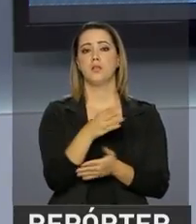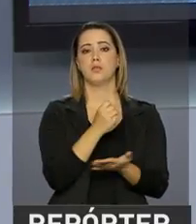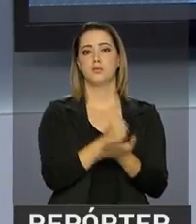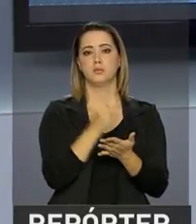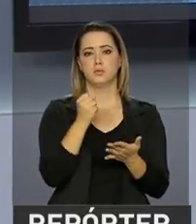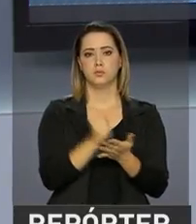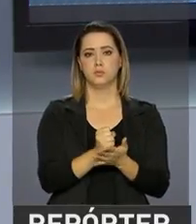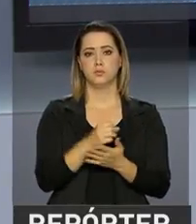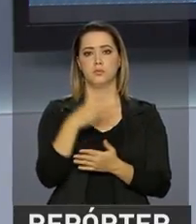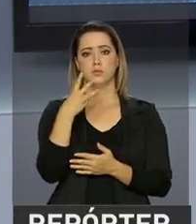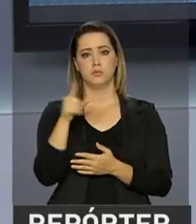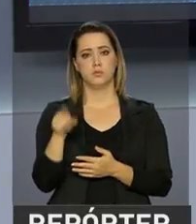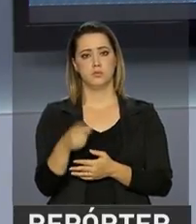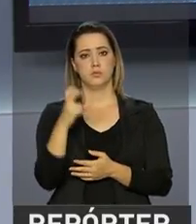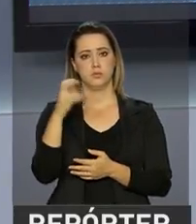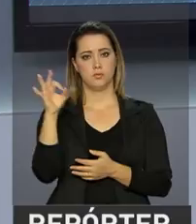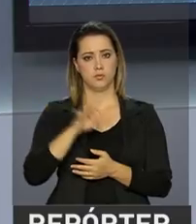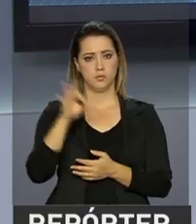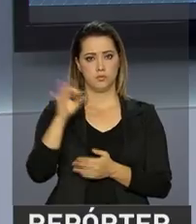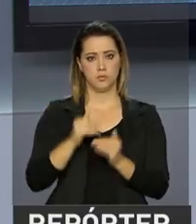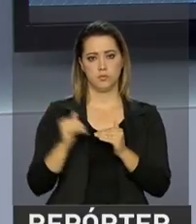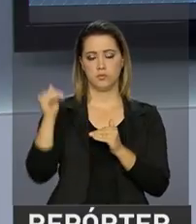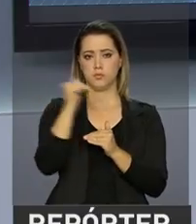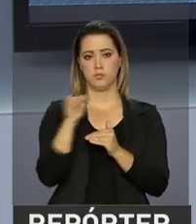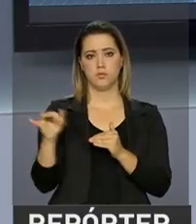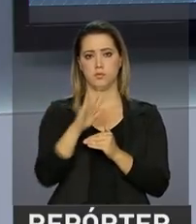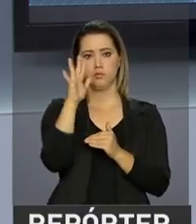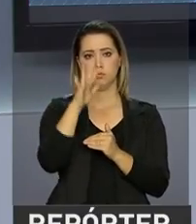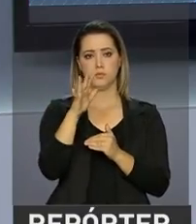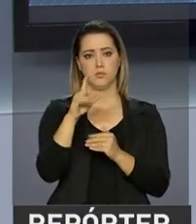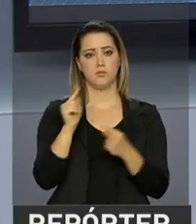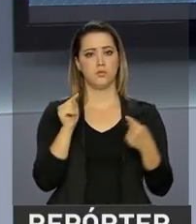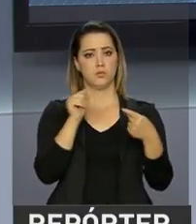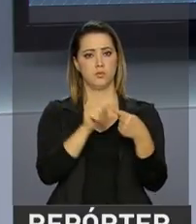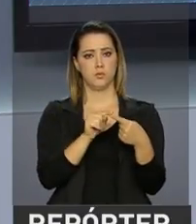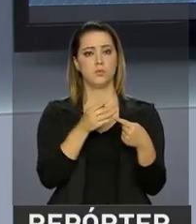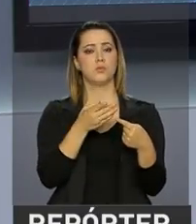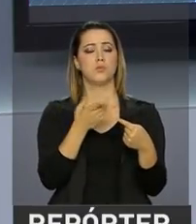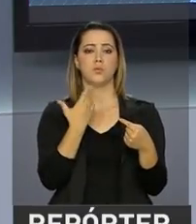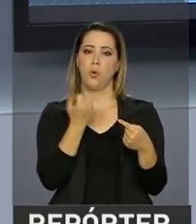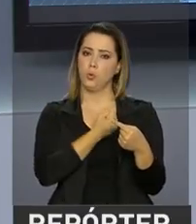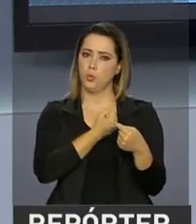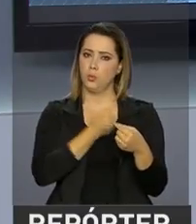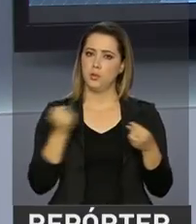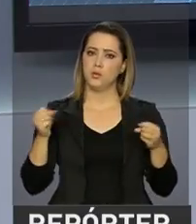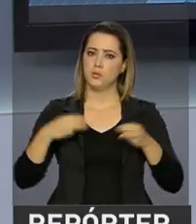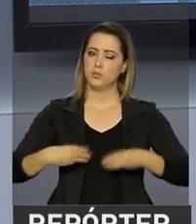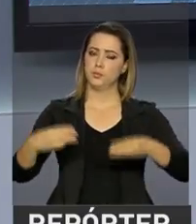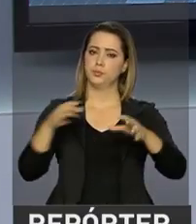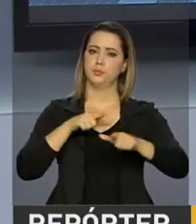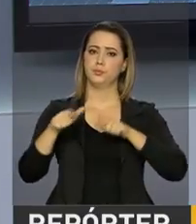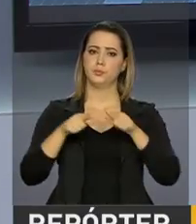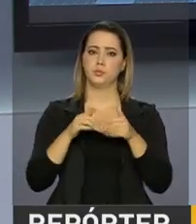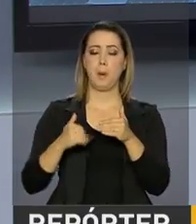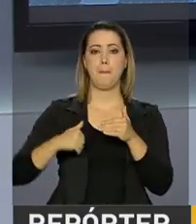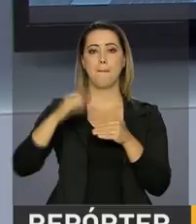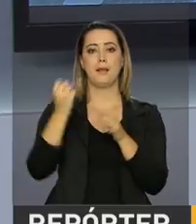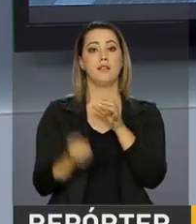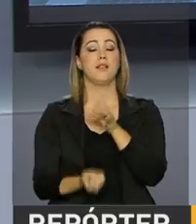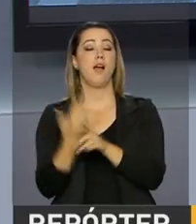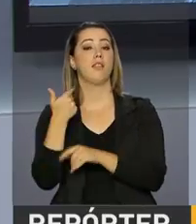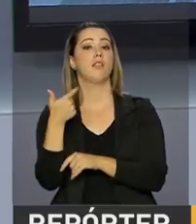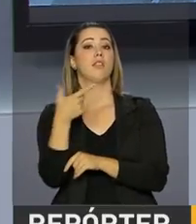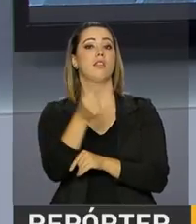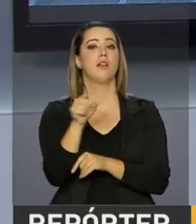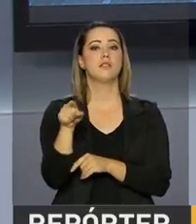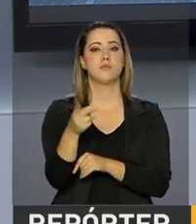contratados ficou 3,5% acima da inflação. De acordo com dados do Ministério do Trabalho, foram criadas quase 10